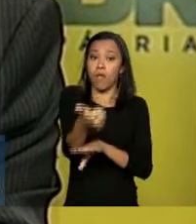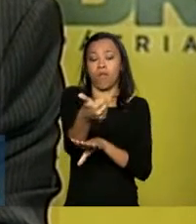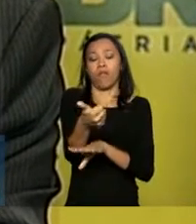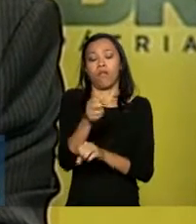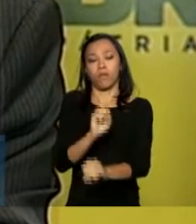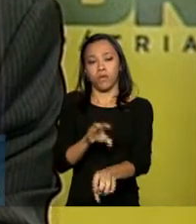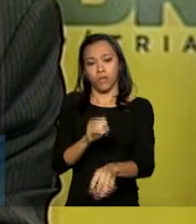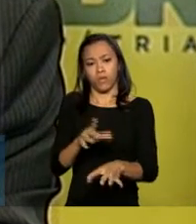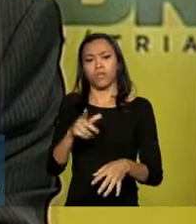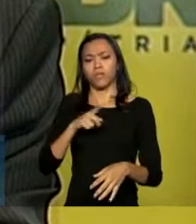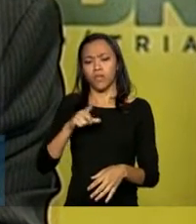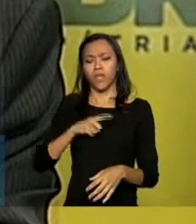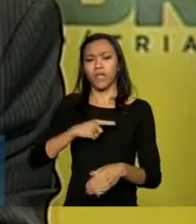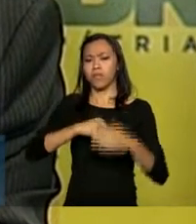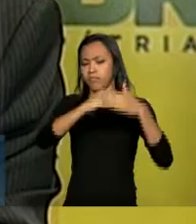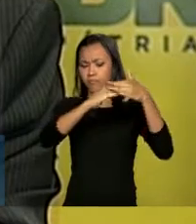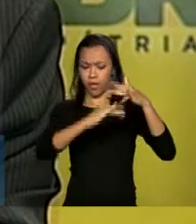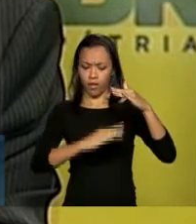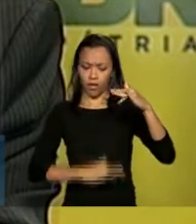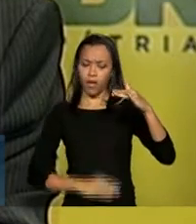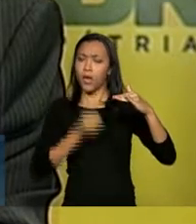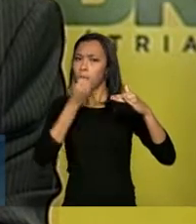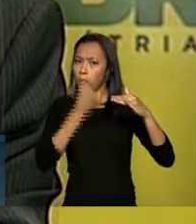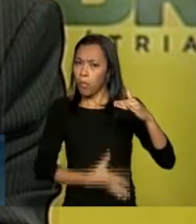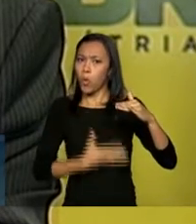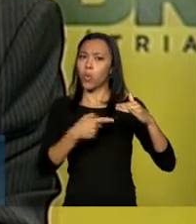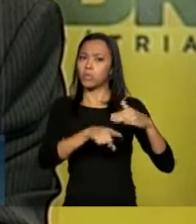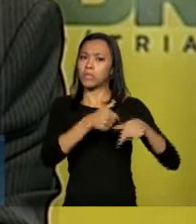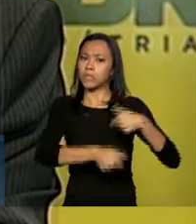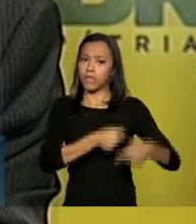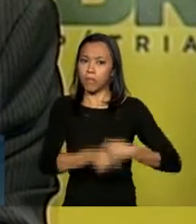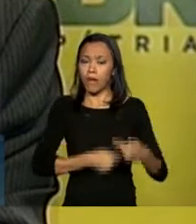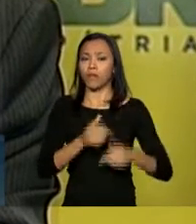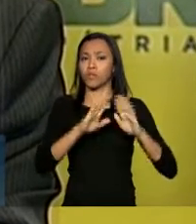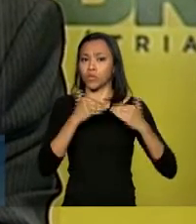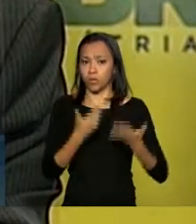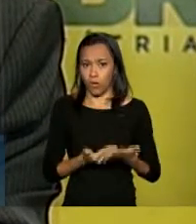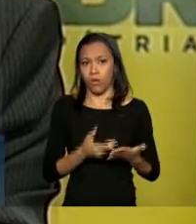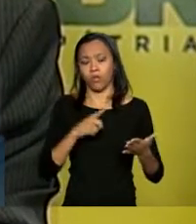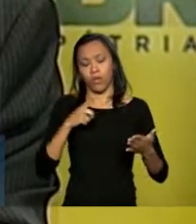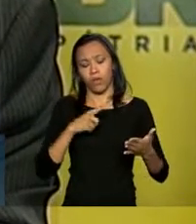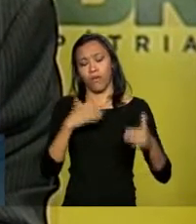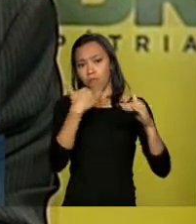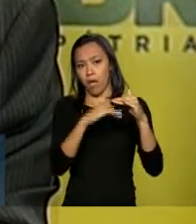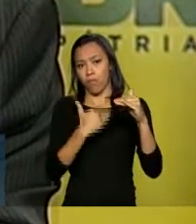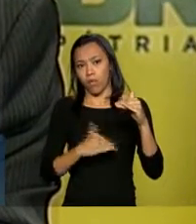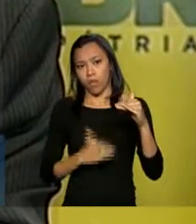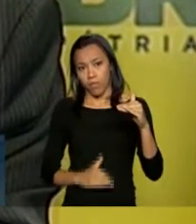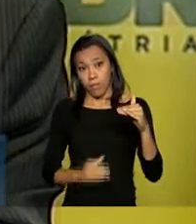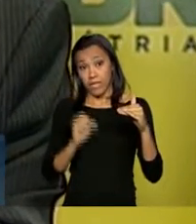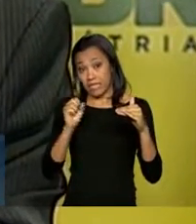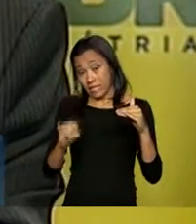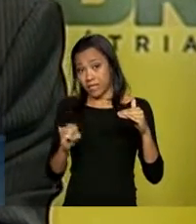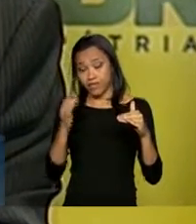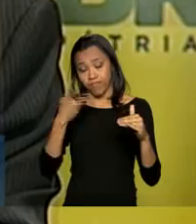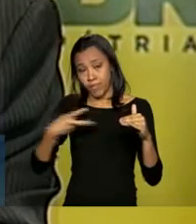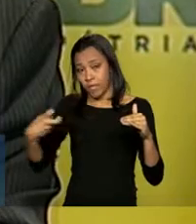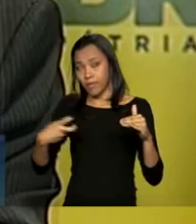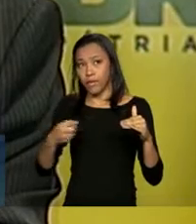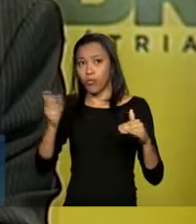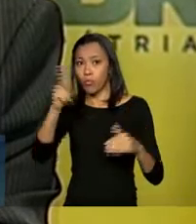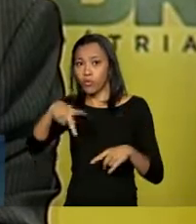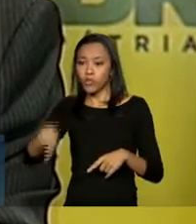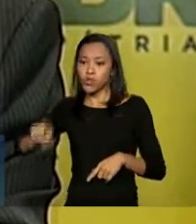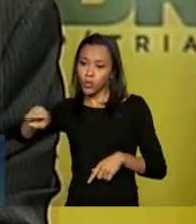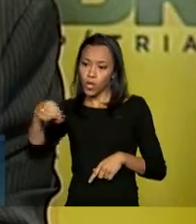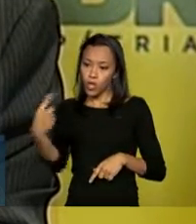uma lista de boas práticas, uma lista do que sabemos que é bom. Por exemplo, sabemos que se o professor der aula numa